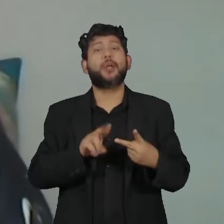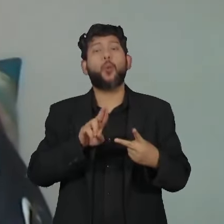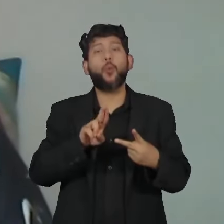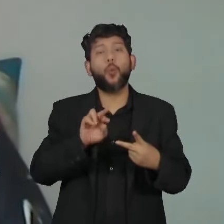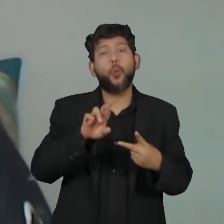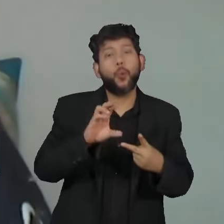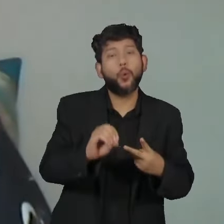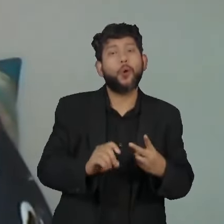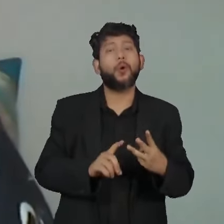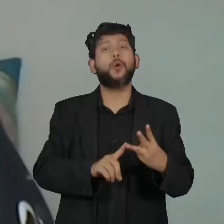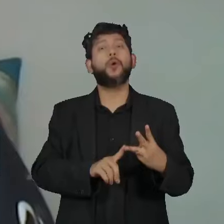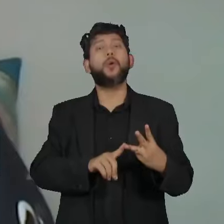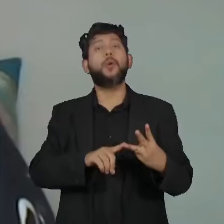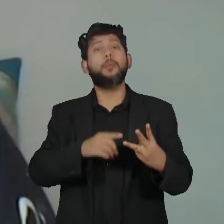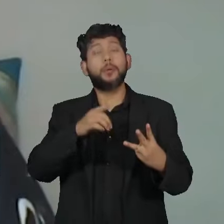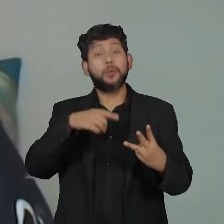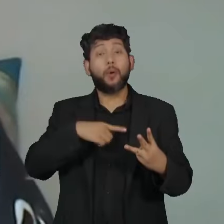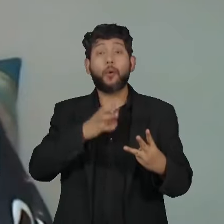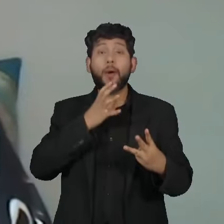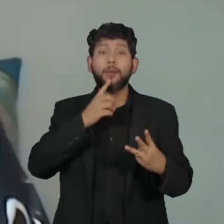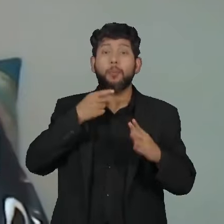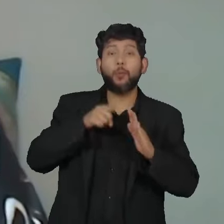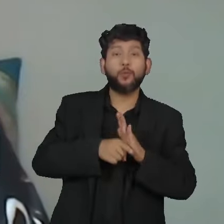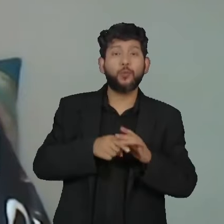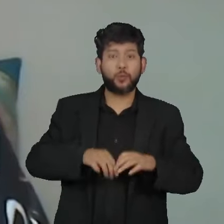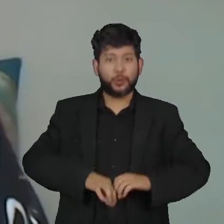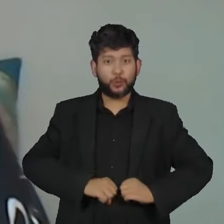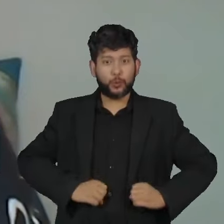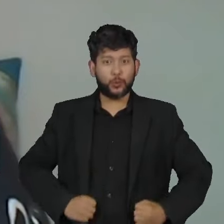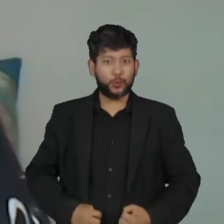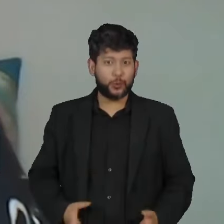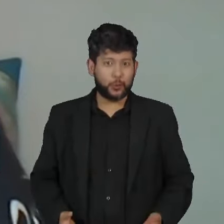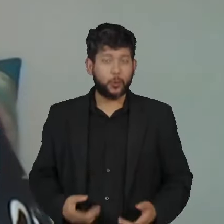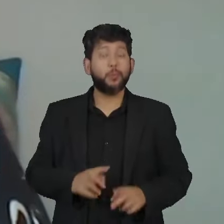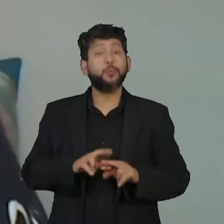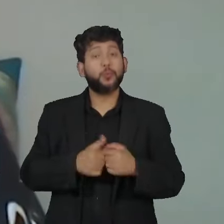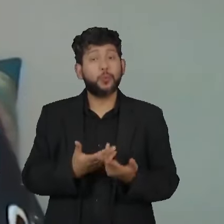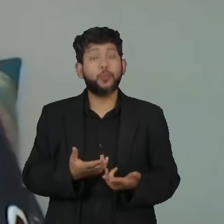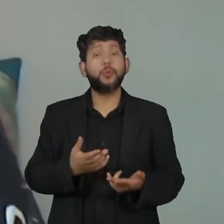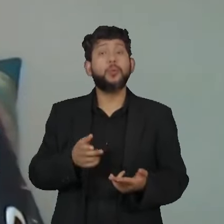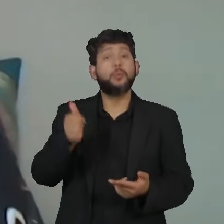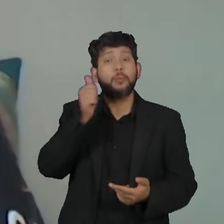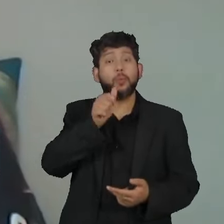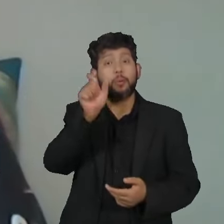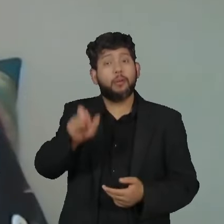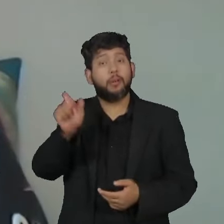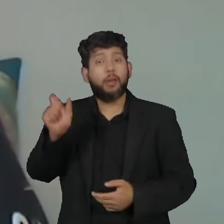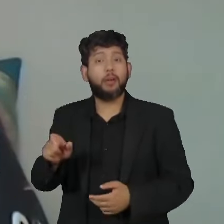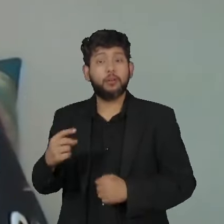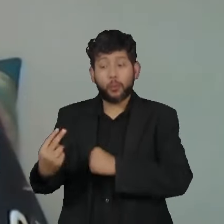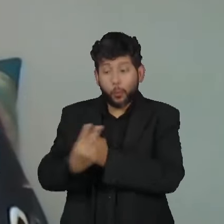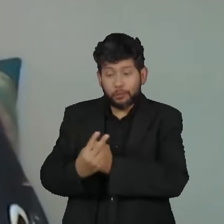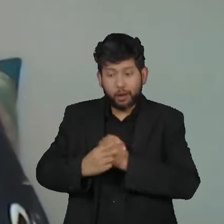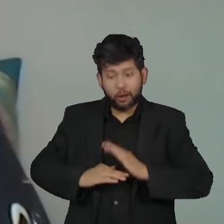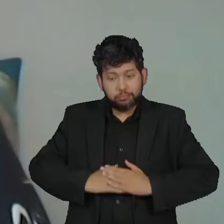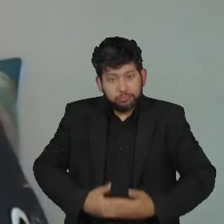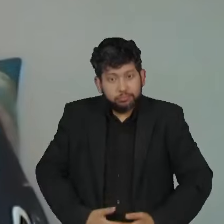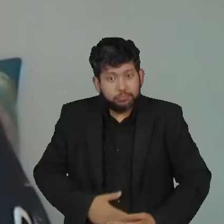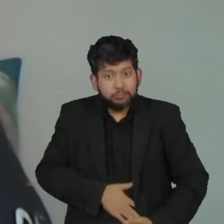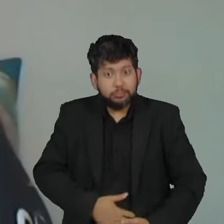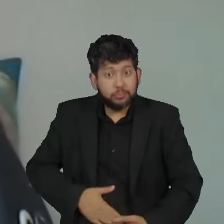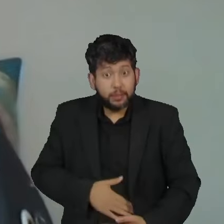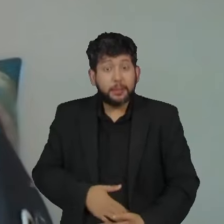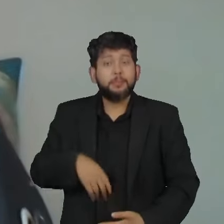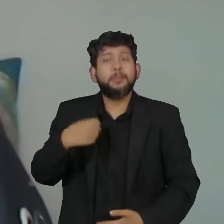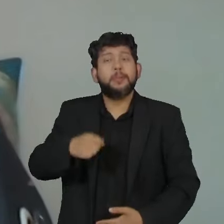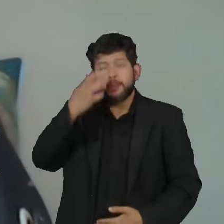urologista, com especialista em intestino. Então, a grande questão do cuidado dessas mulheres é que ele seja feito por